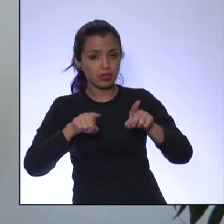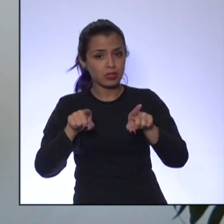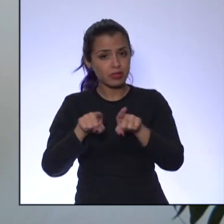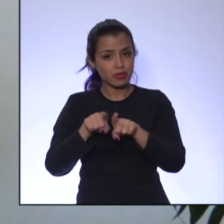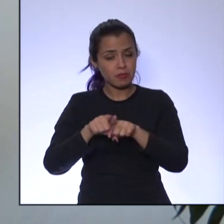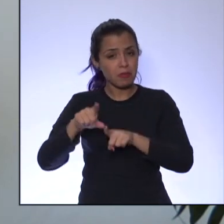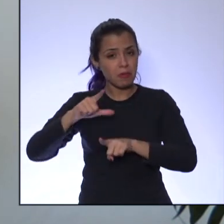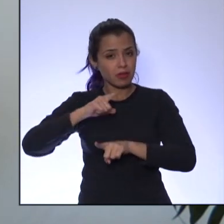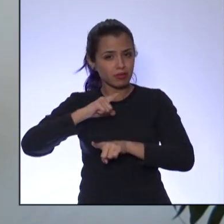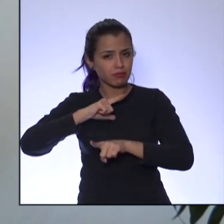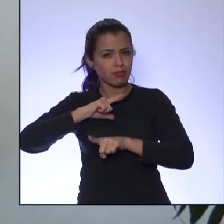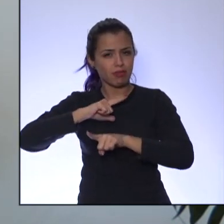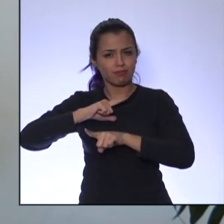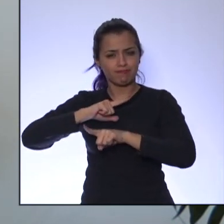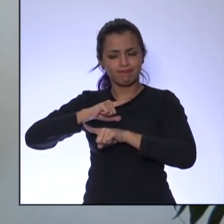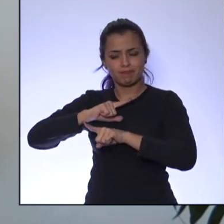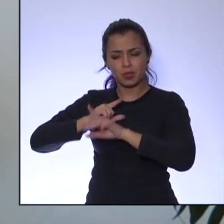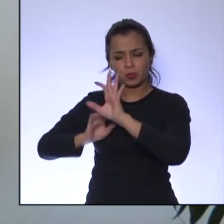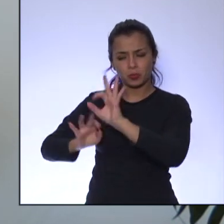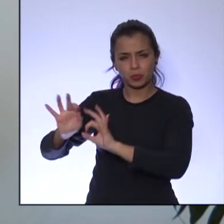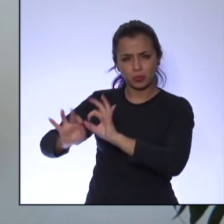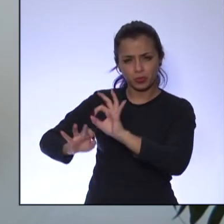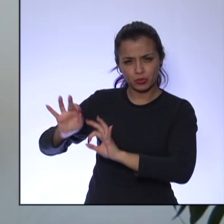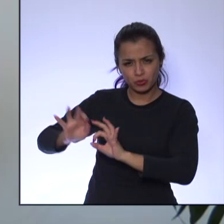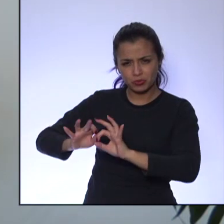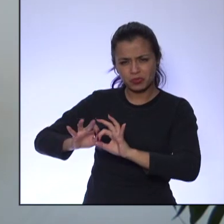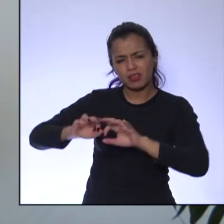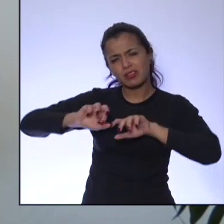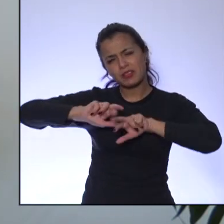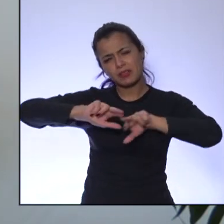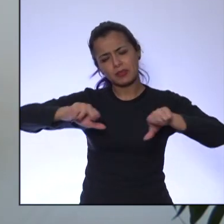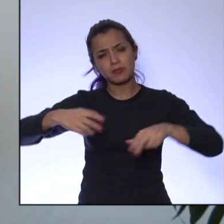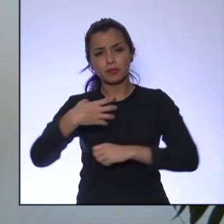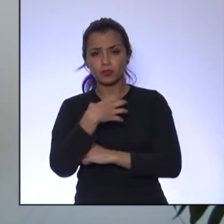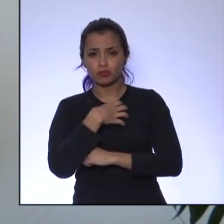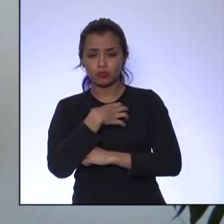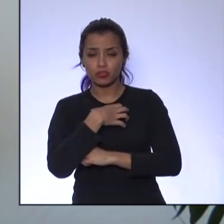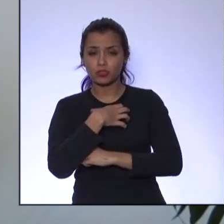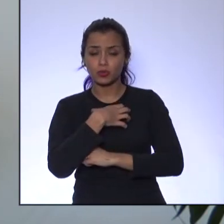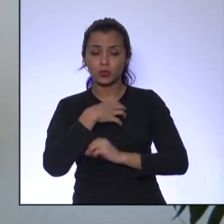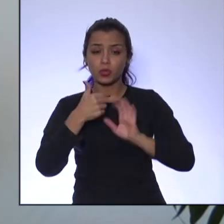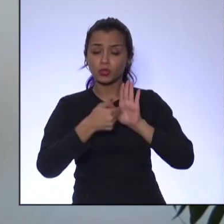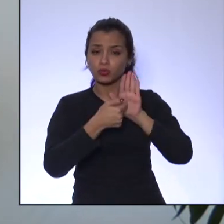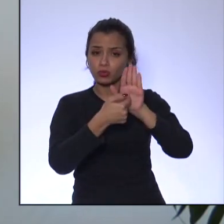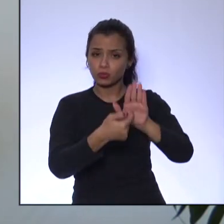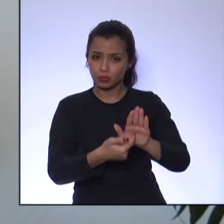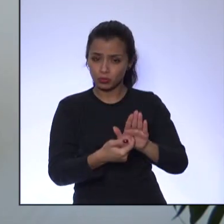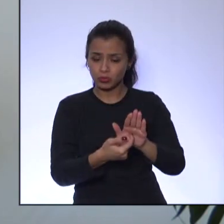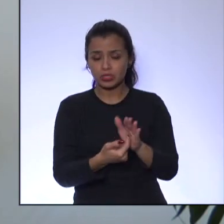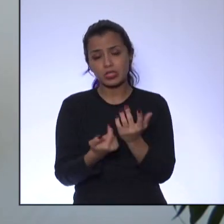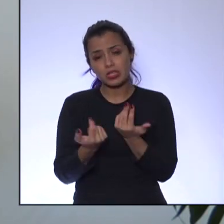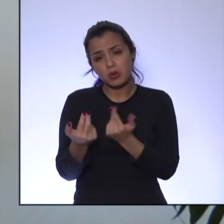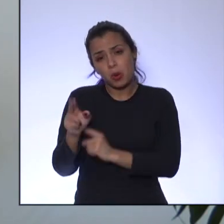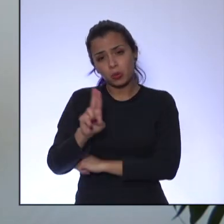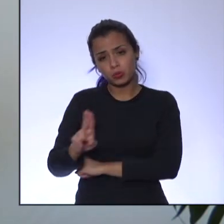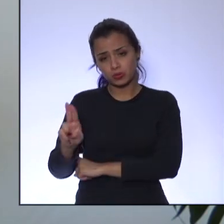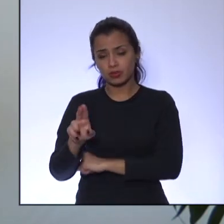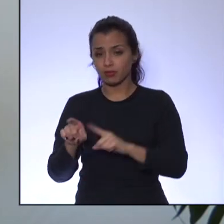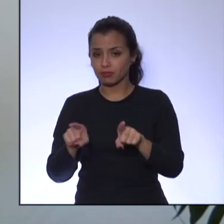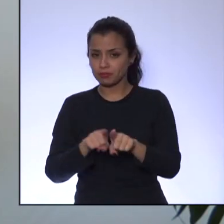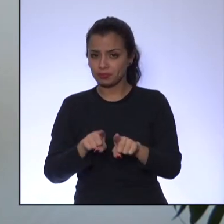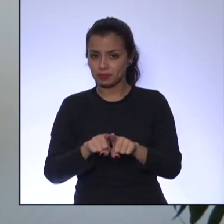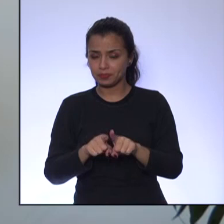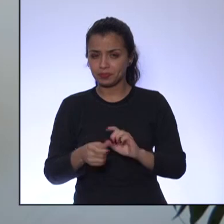preparação de cartas, projetos e outras formas de expressão, assim como a sua utilização.